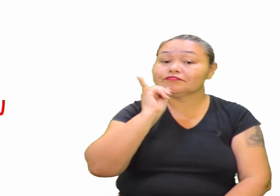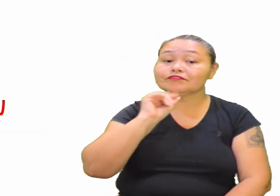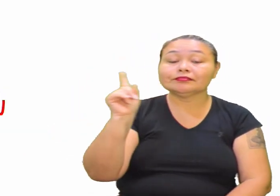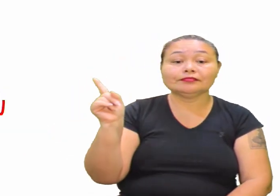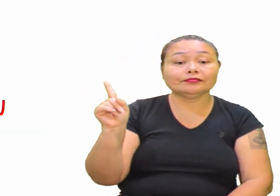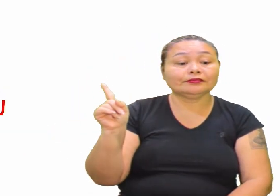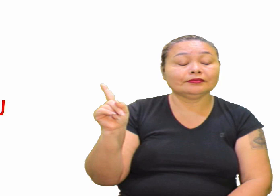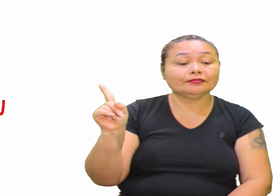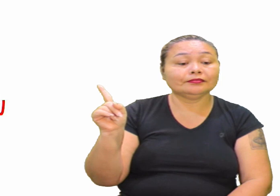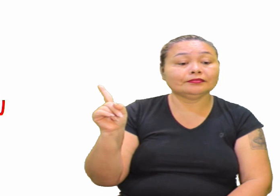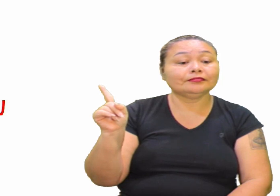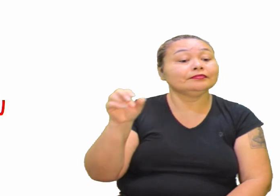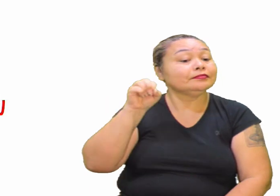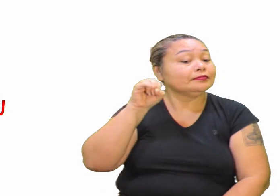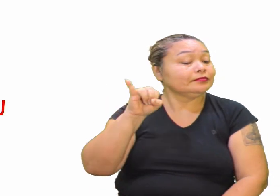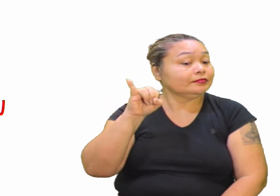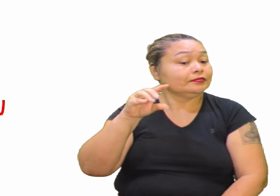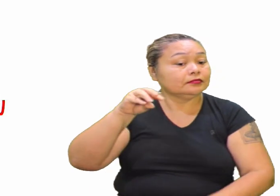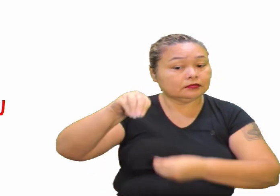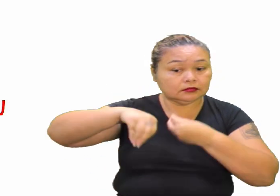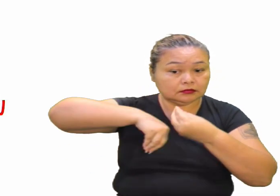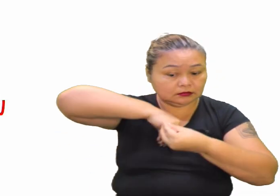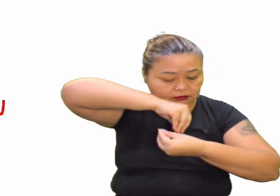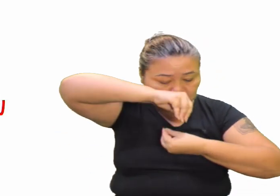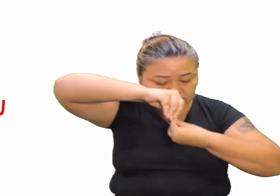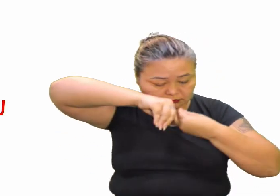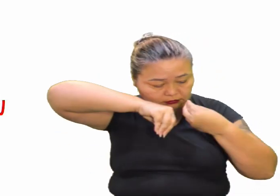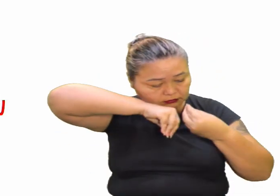pessoal. Se eu cruzo